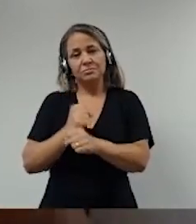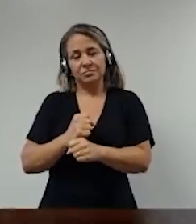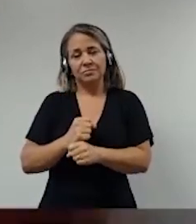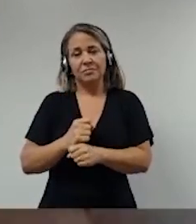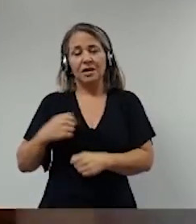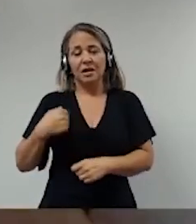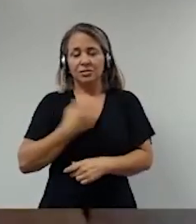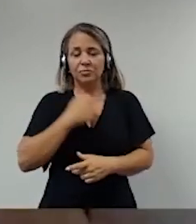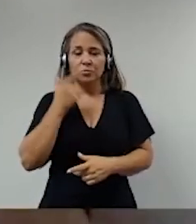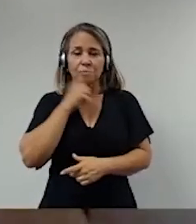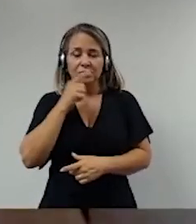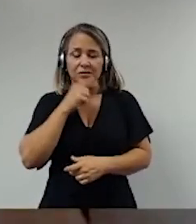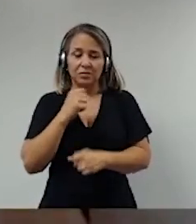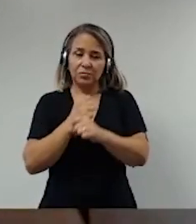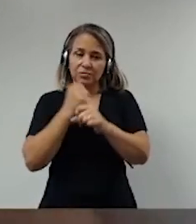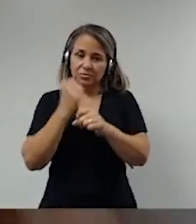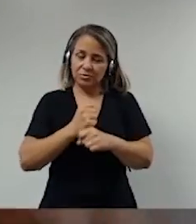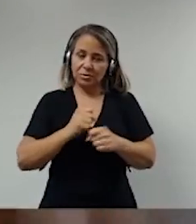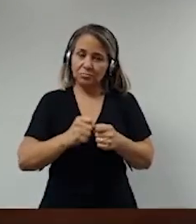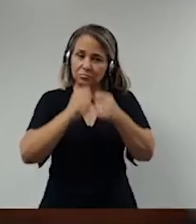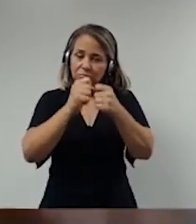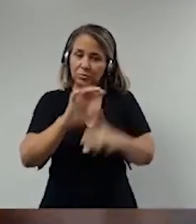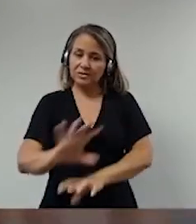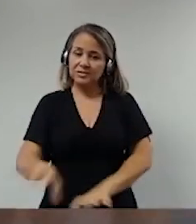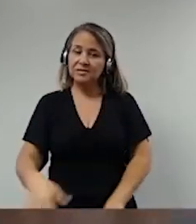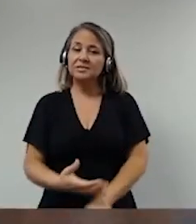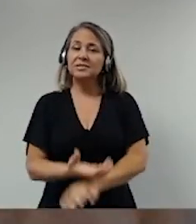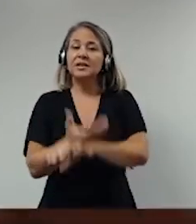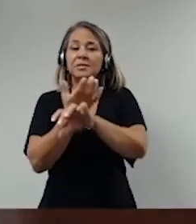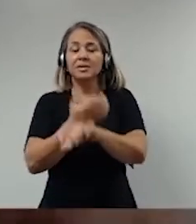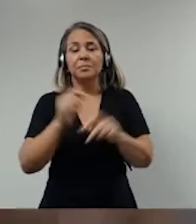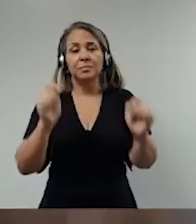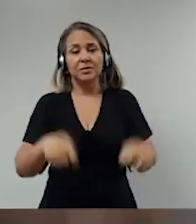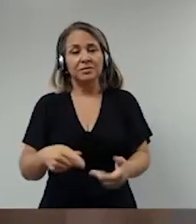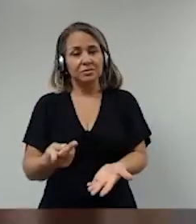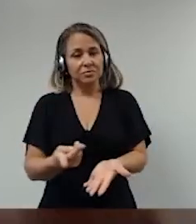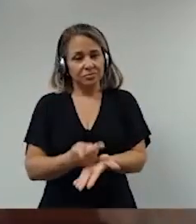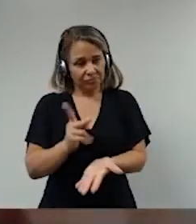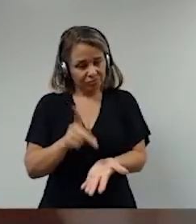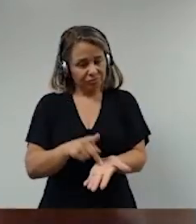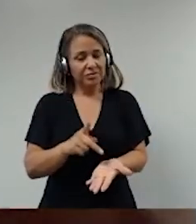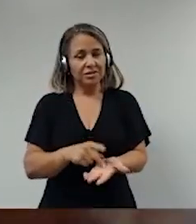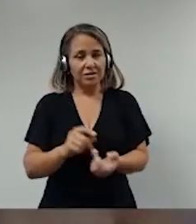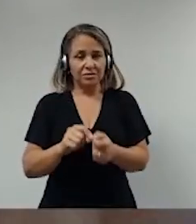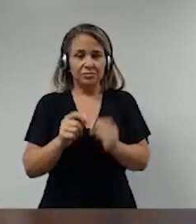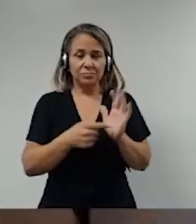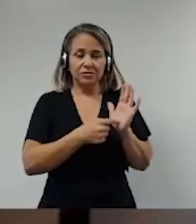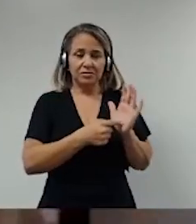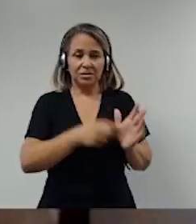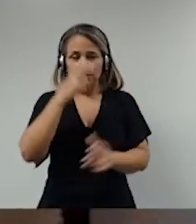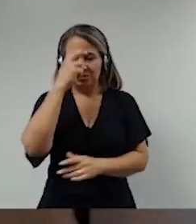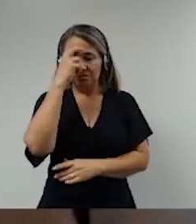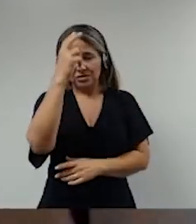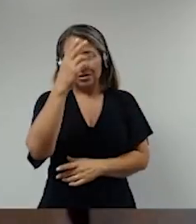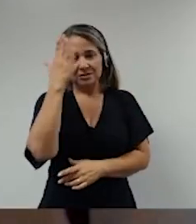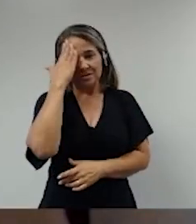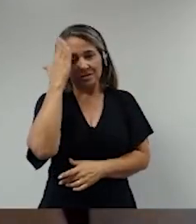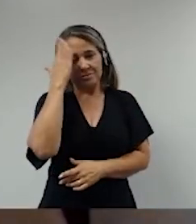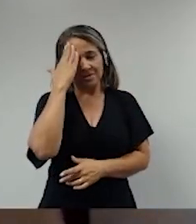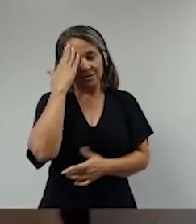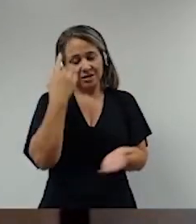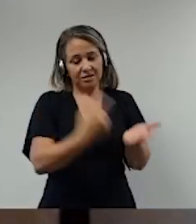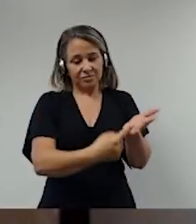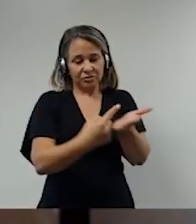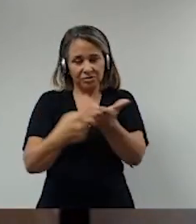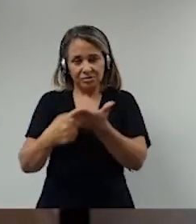gente vai construir um ecossistema capaz de agregar novamente, de trazer para próximo inteligências e saberes e agendas que são